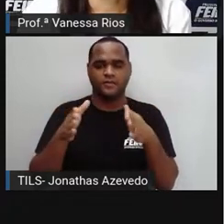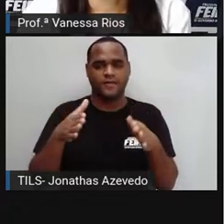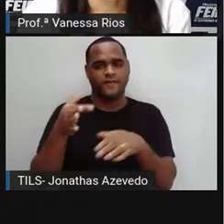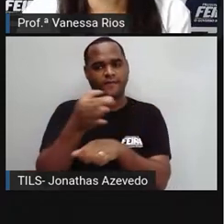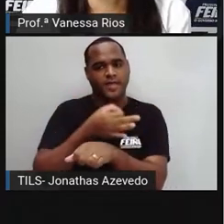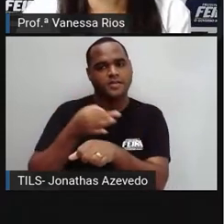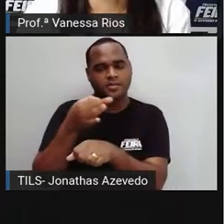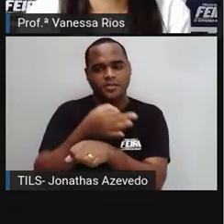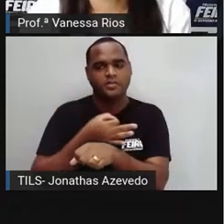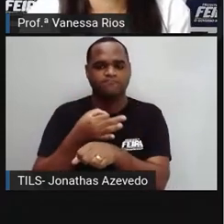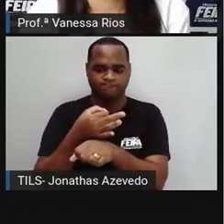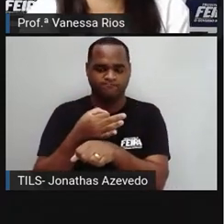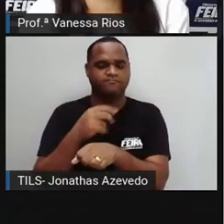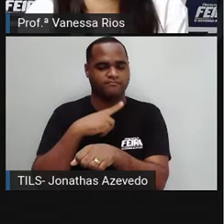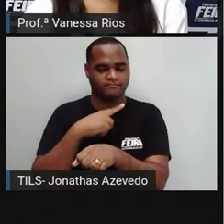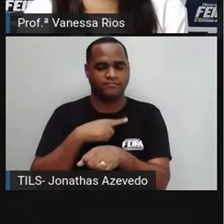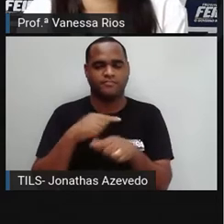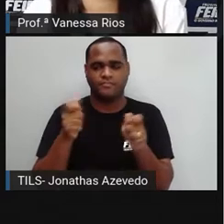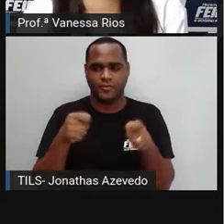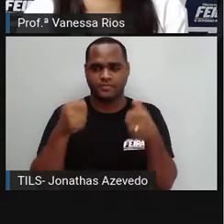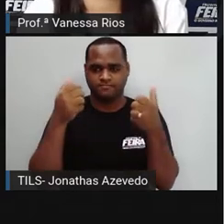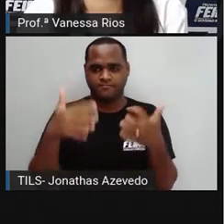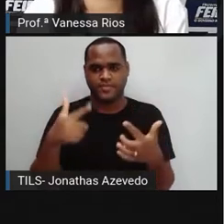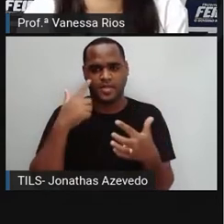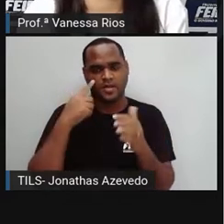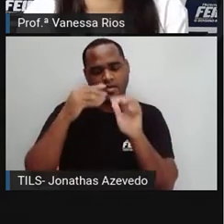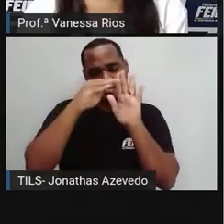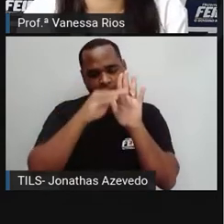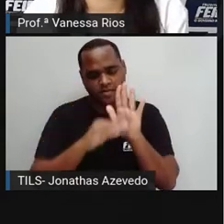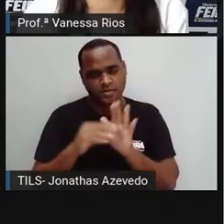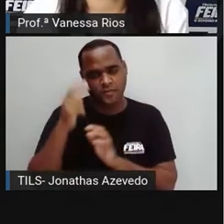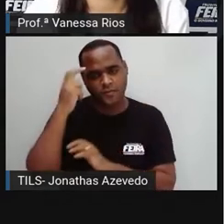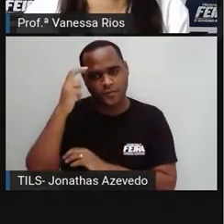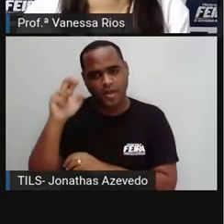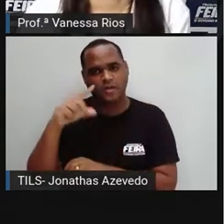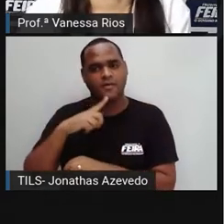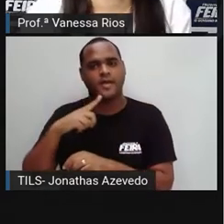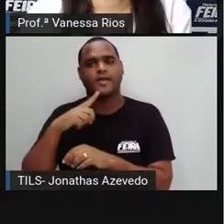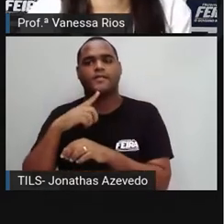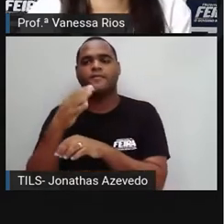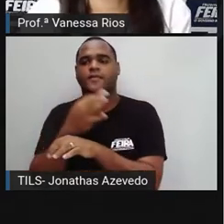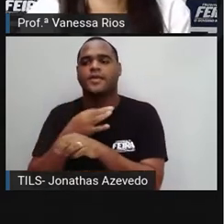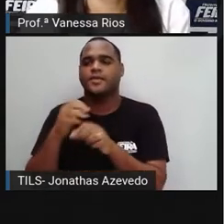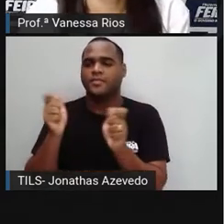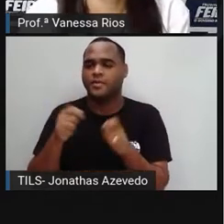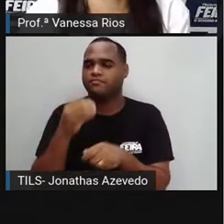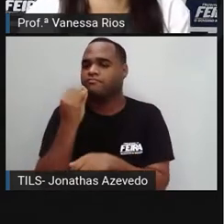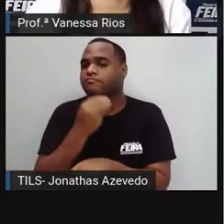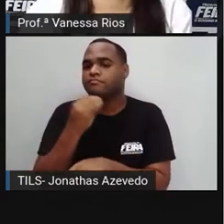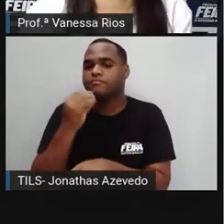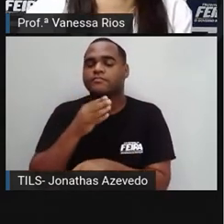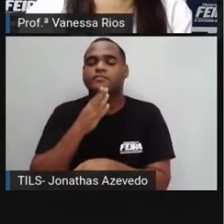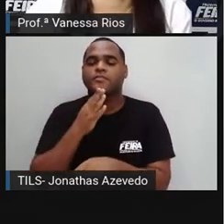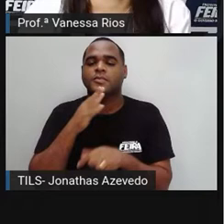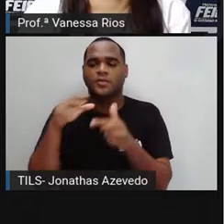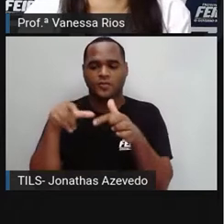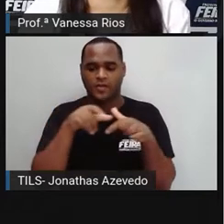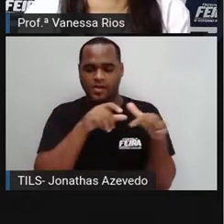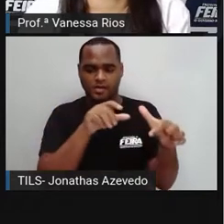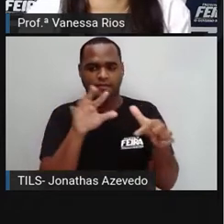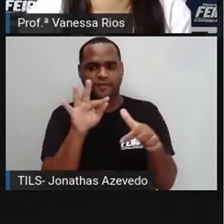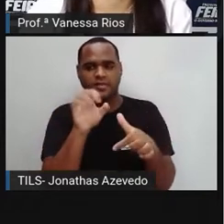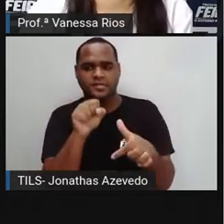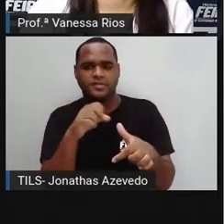durante as férias, possibilitando uma programação cultural e de lazer e oportunizando que conheçam locais em